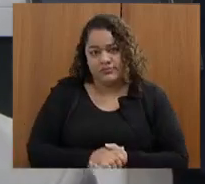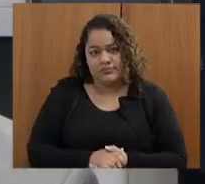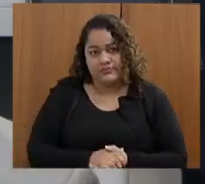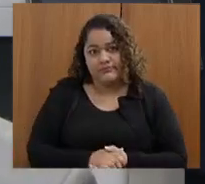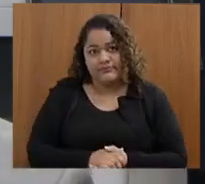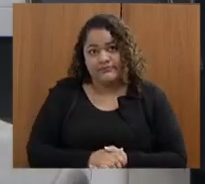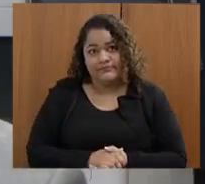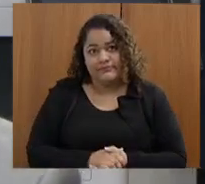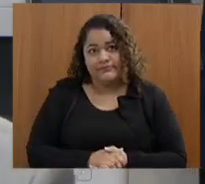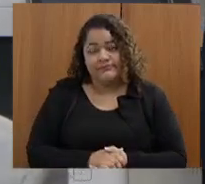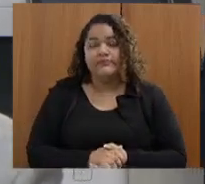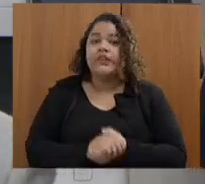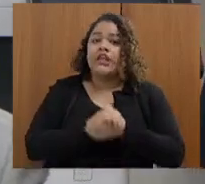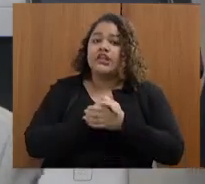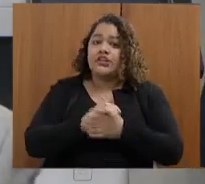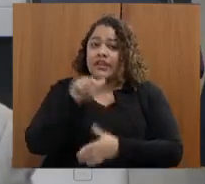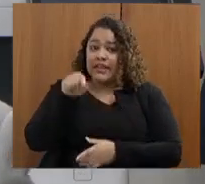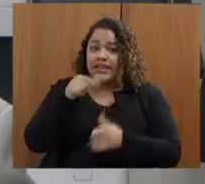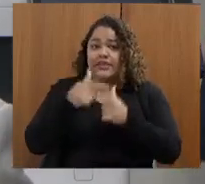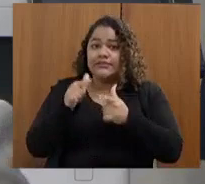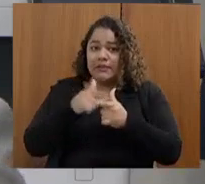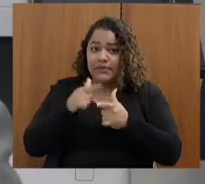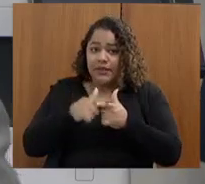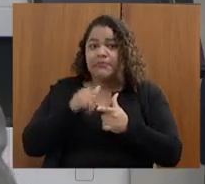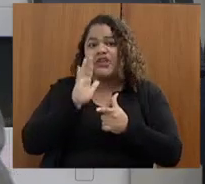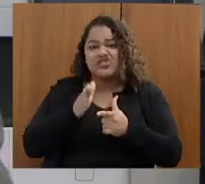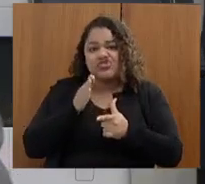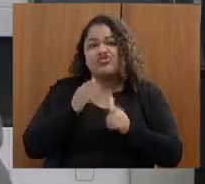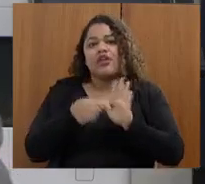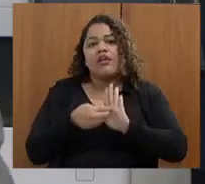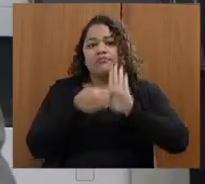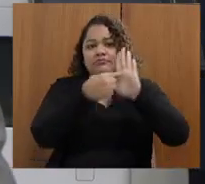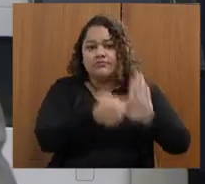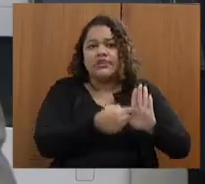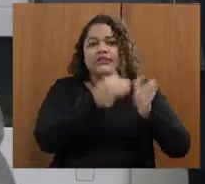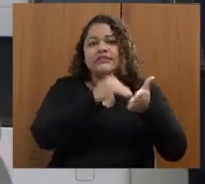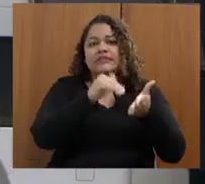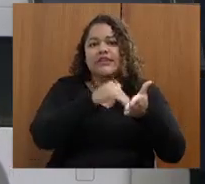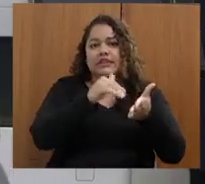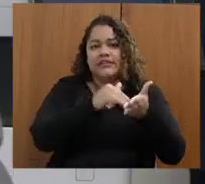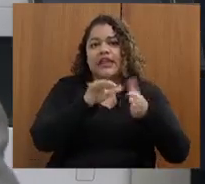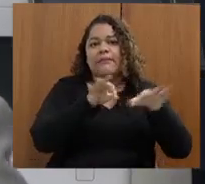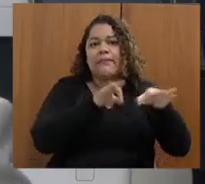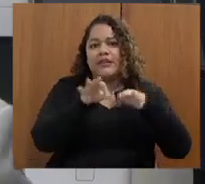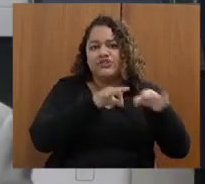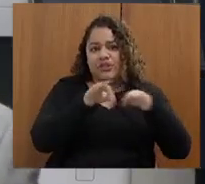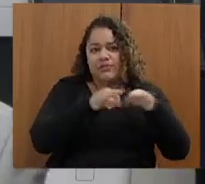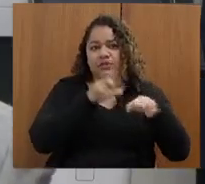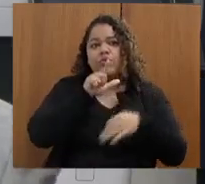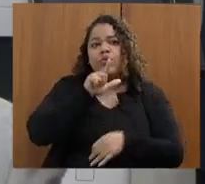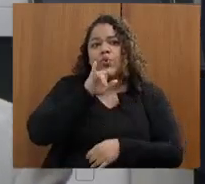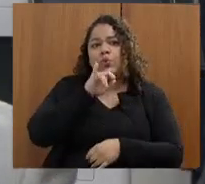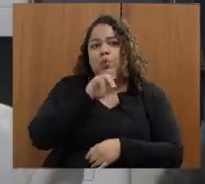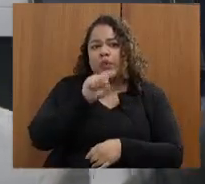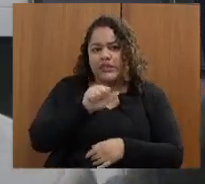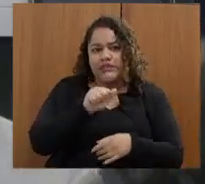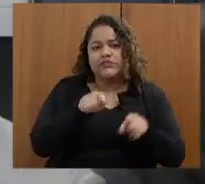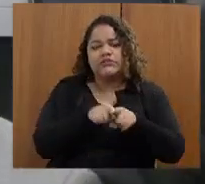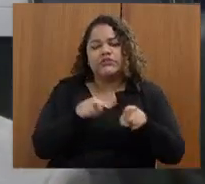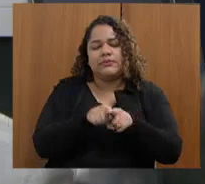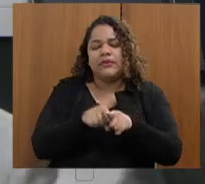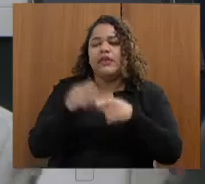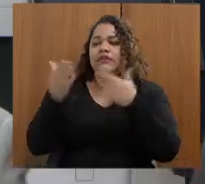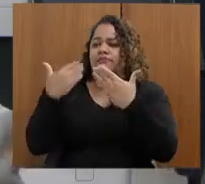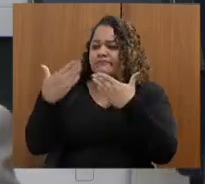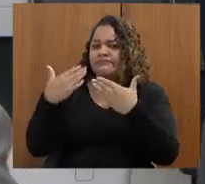já levei esse problema para secretário de planejamento Luiza tem o debatido constantemente com a reitora Lavínia e eu queria muito